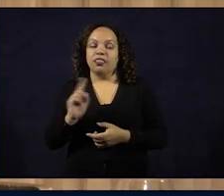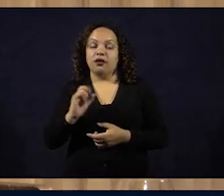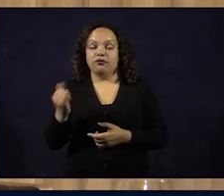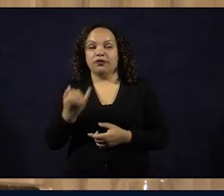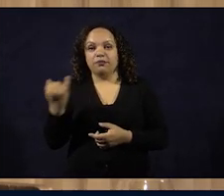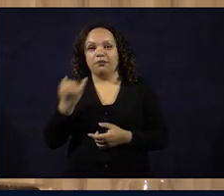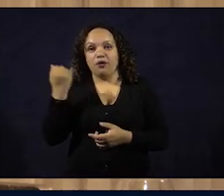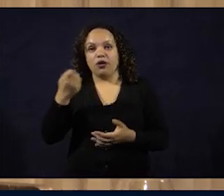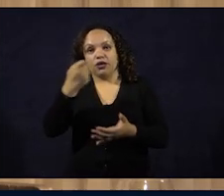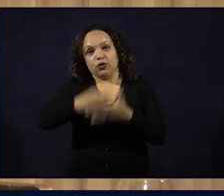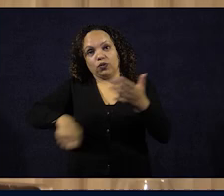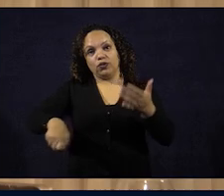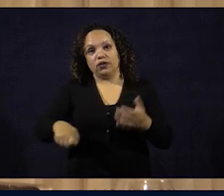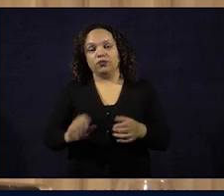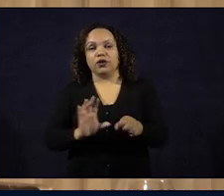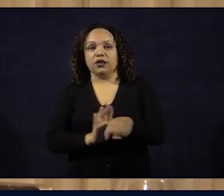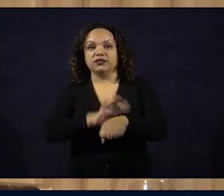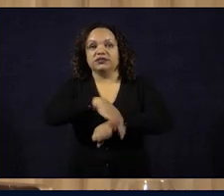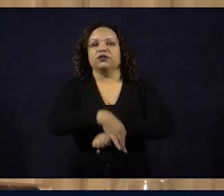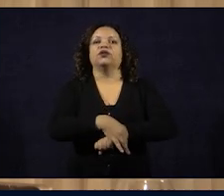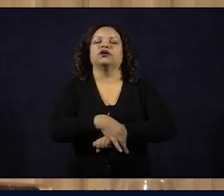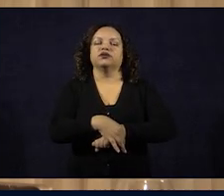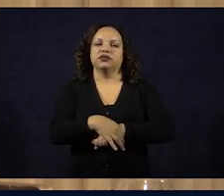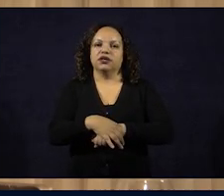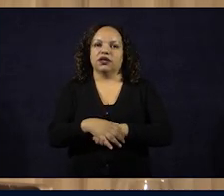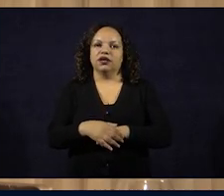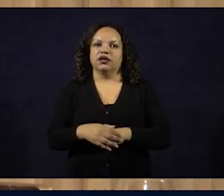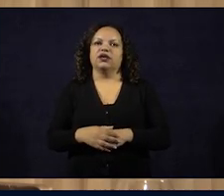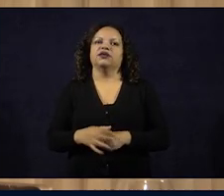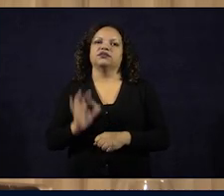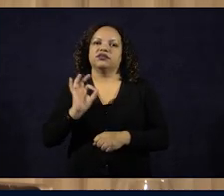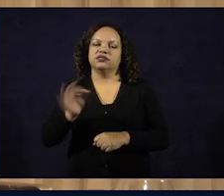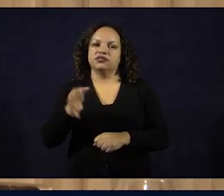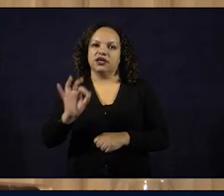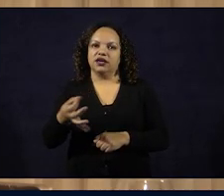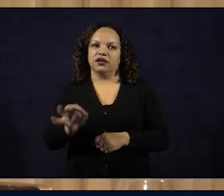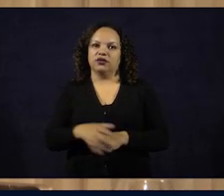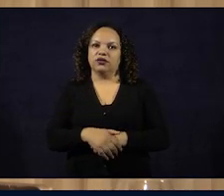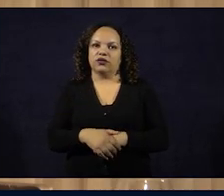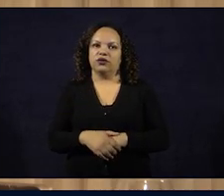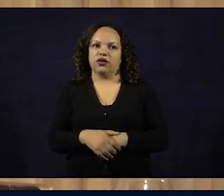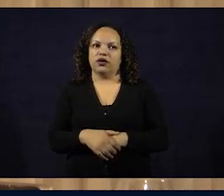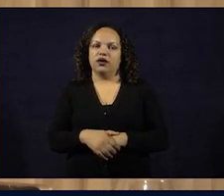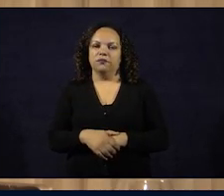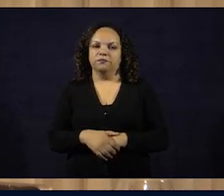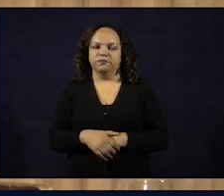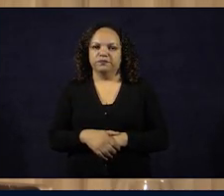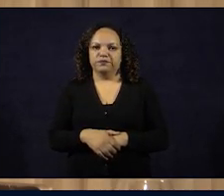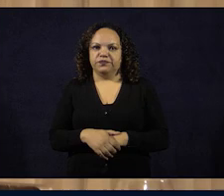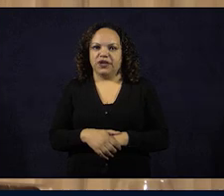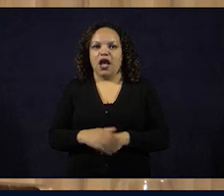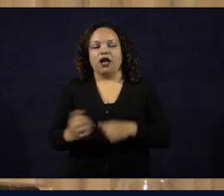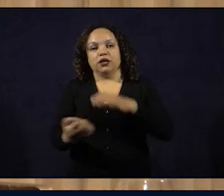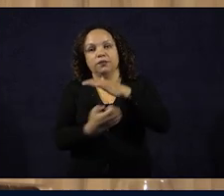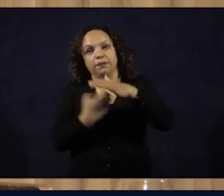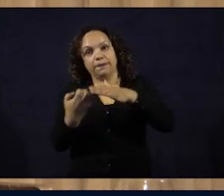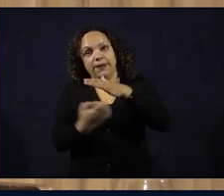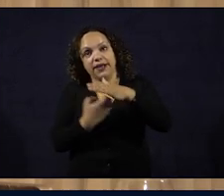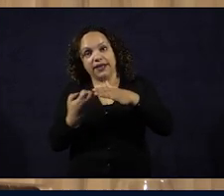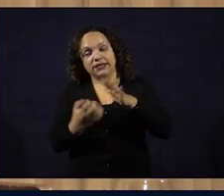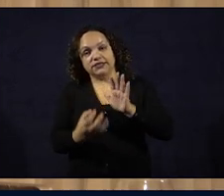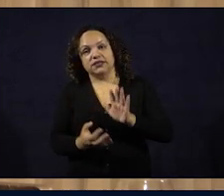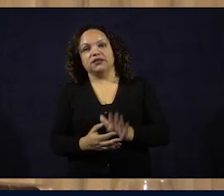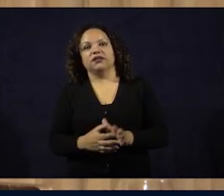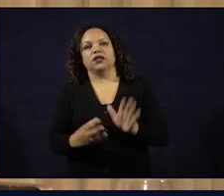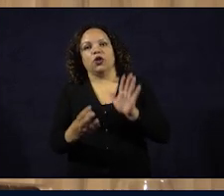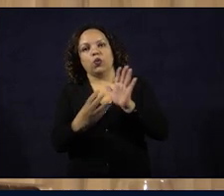pela segurança de que as coisas iam caminhar da forma adequada. Então, a FIPS hoje tem um